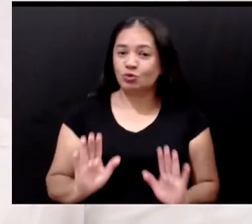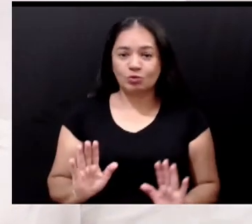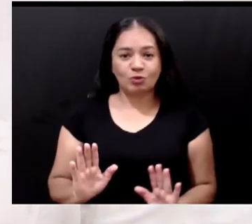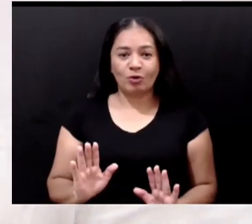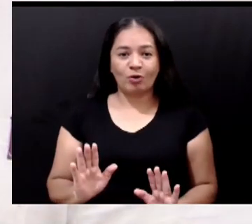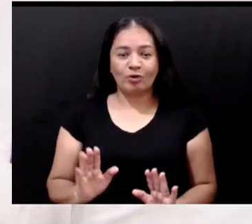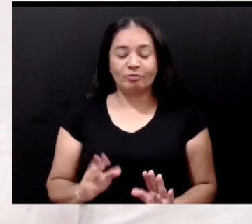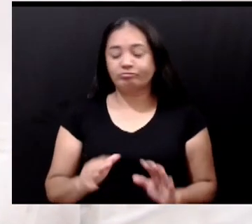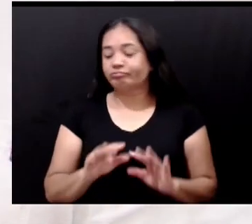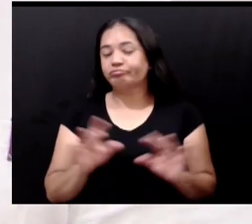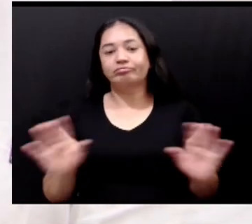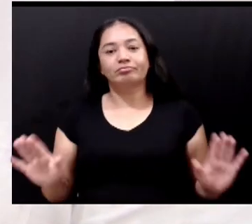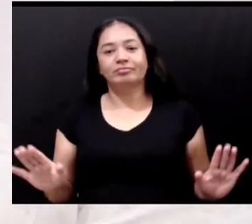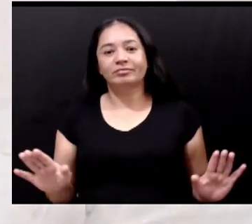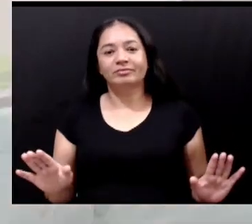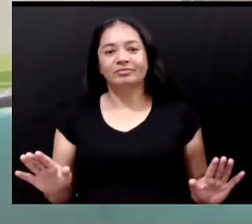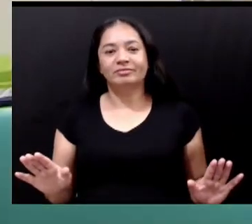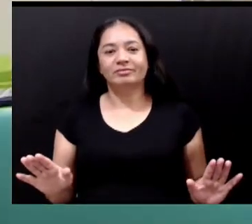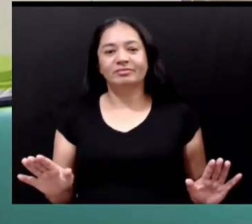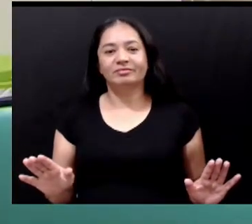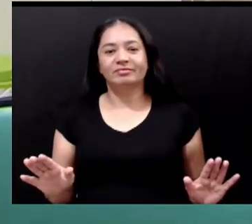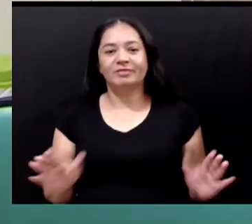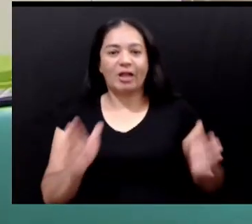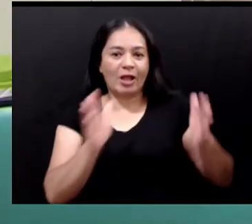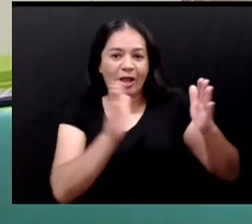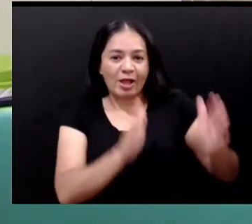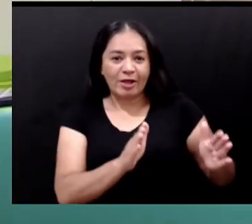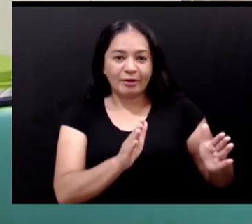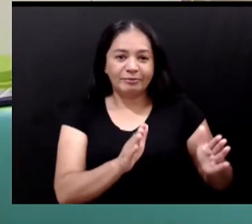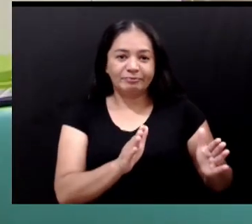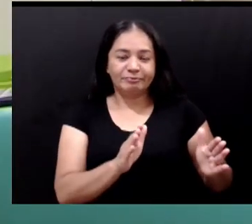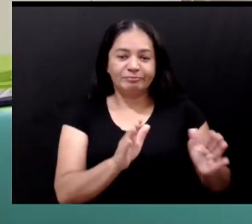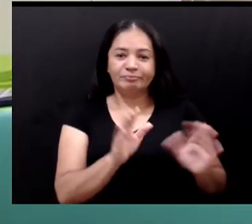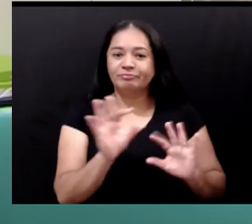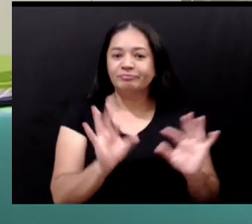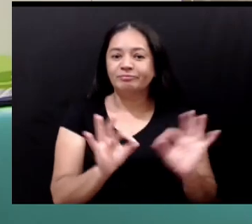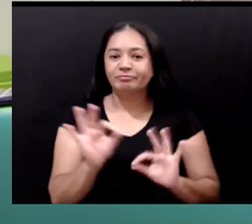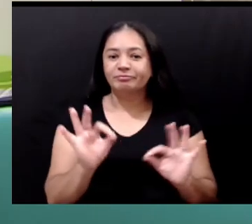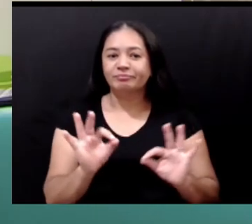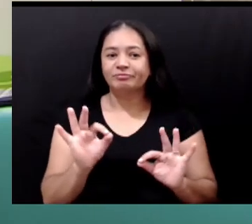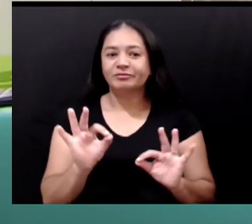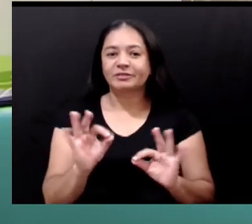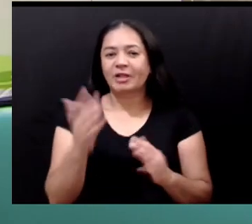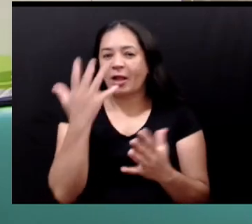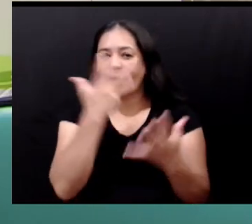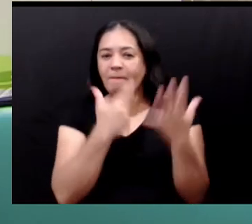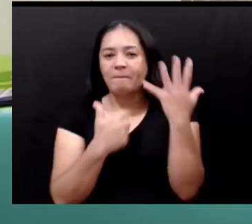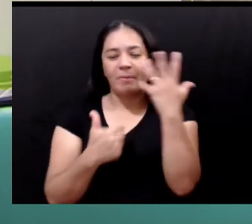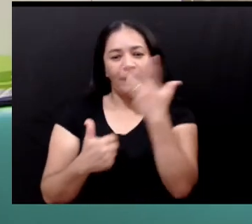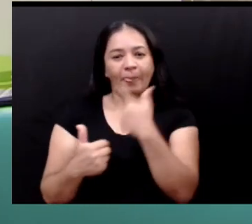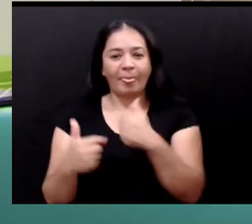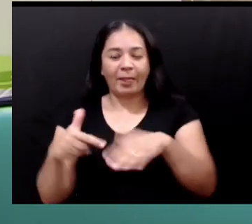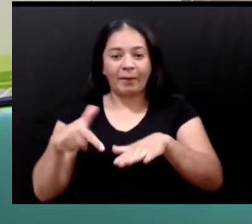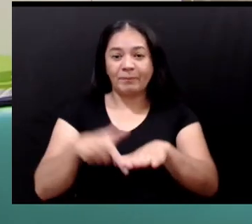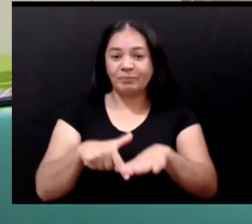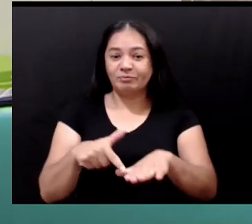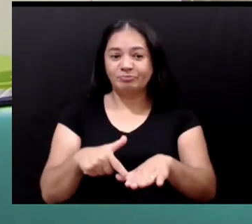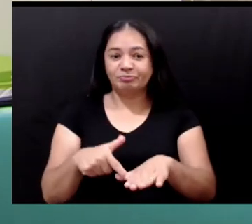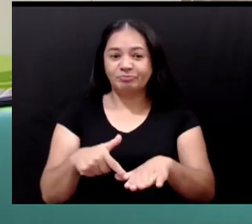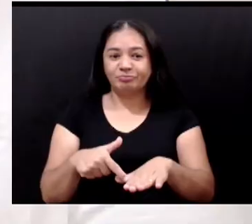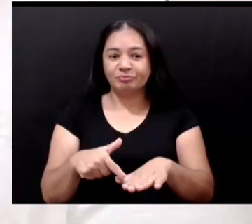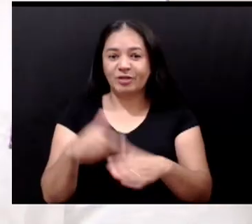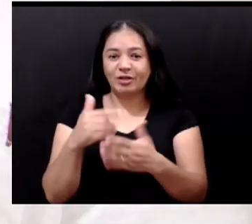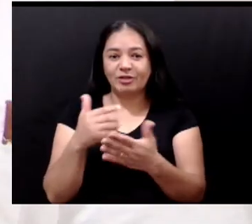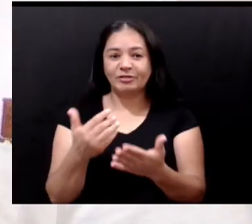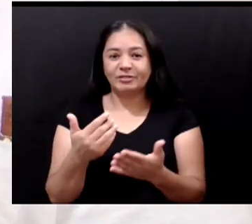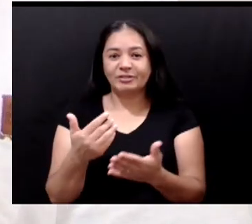né, da parte de embelezamento ou de deixar mais bonito o pé, não era da nossa